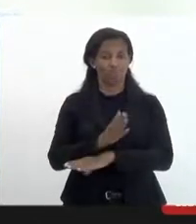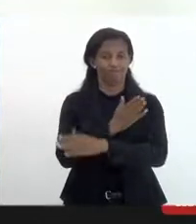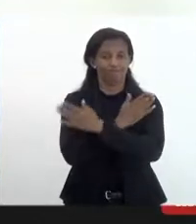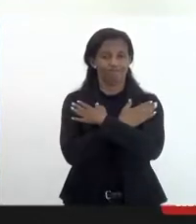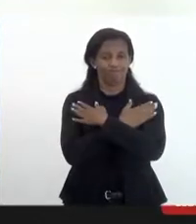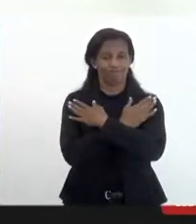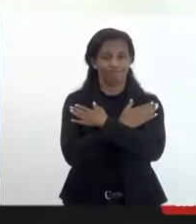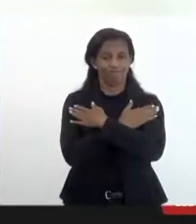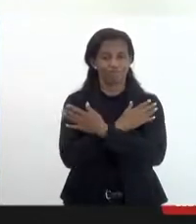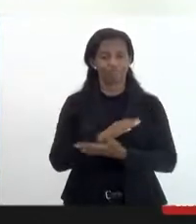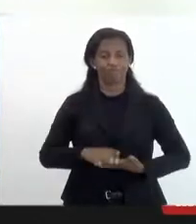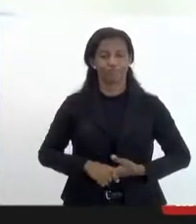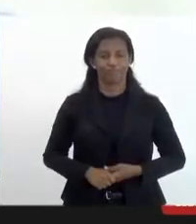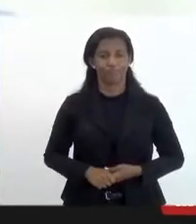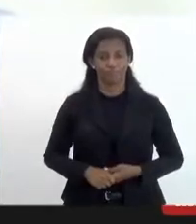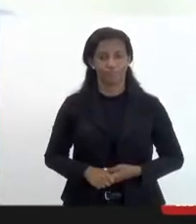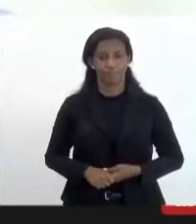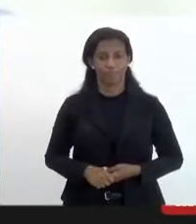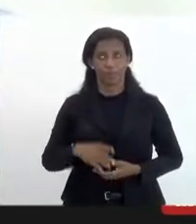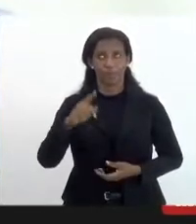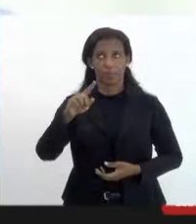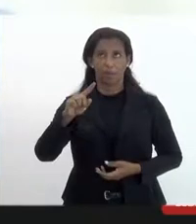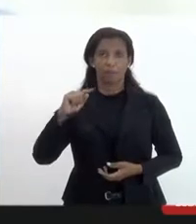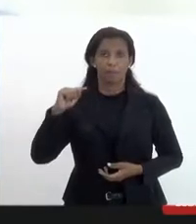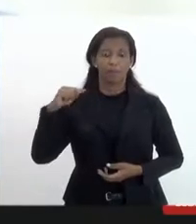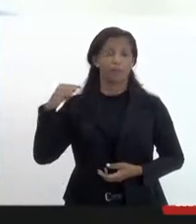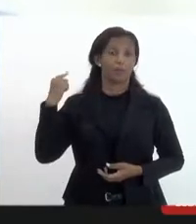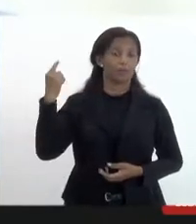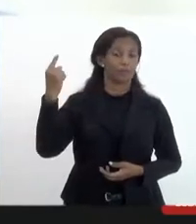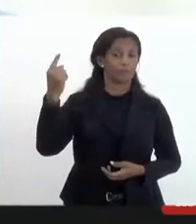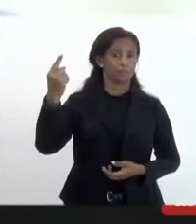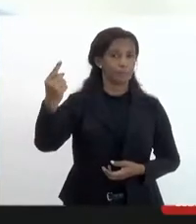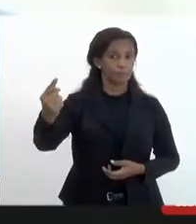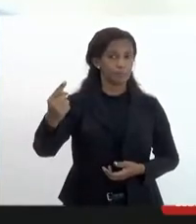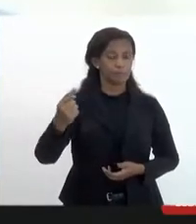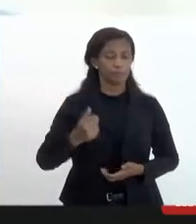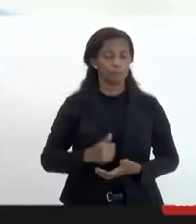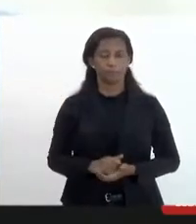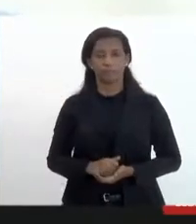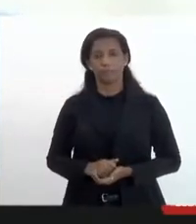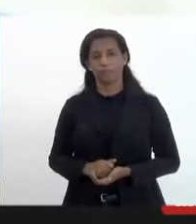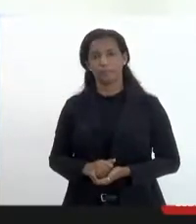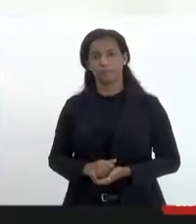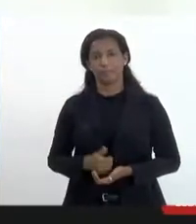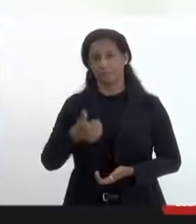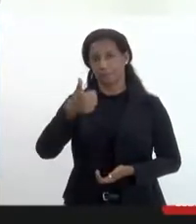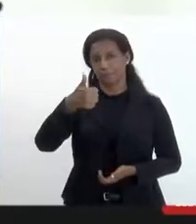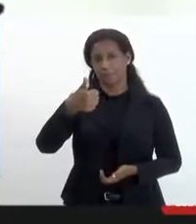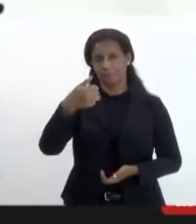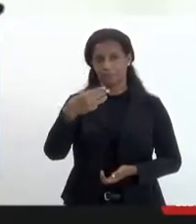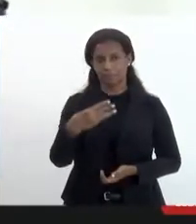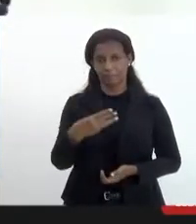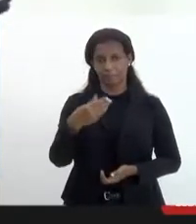facultativo. Então, a nossa próxima reunião da CPI será dia 13.